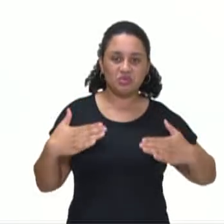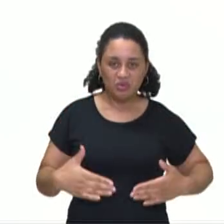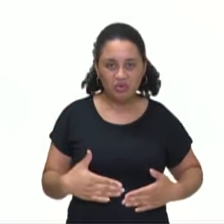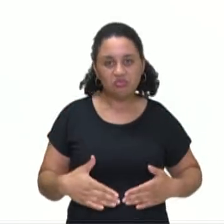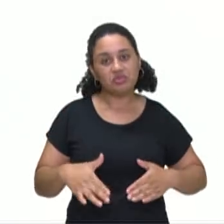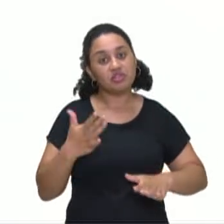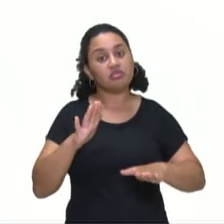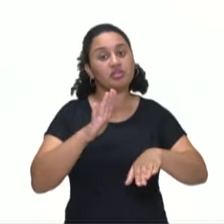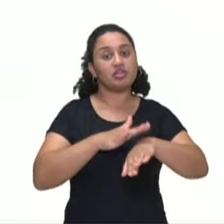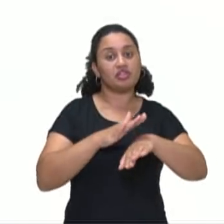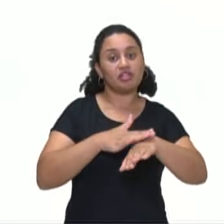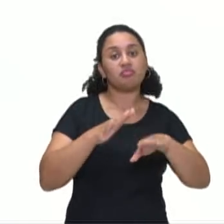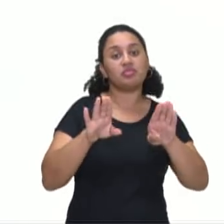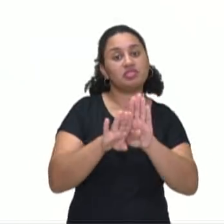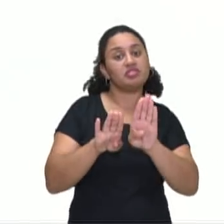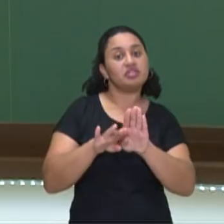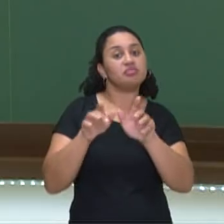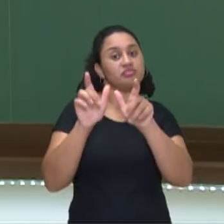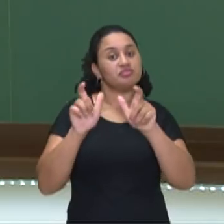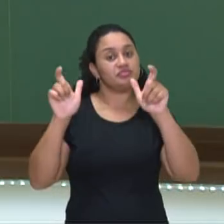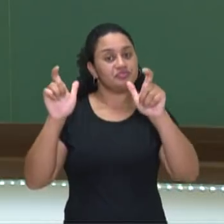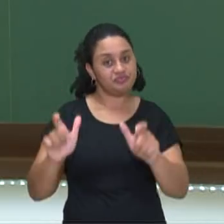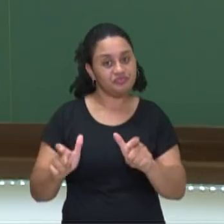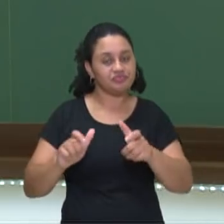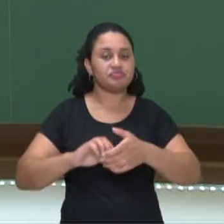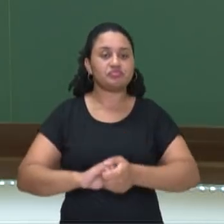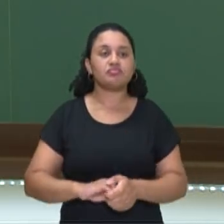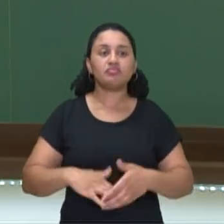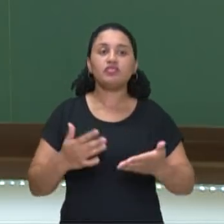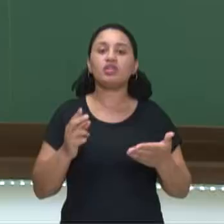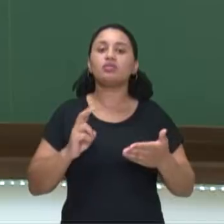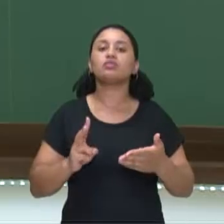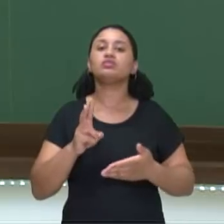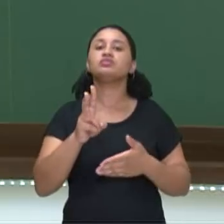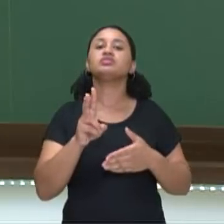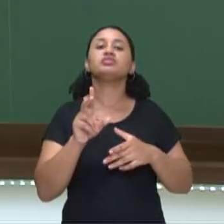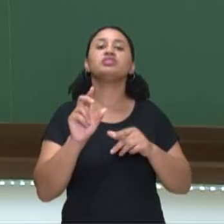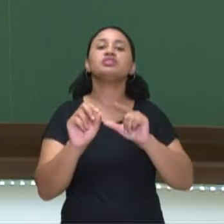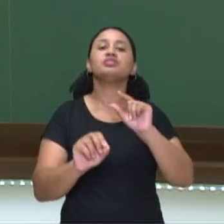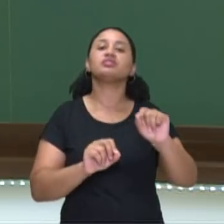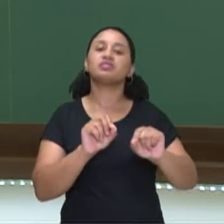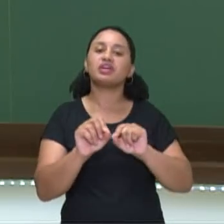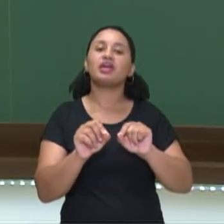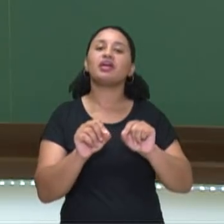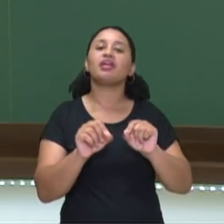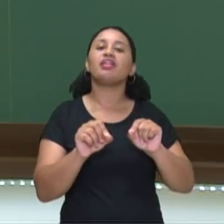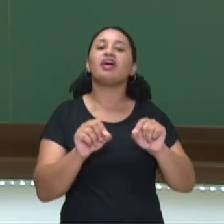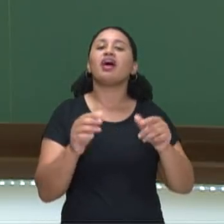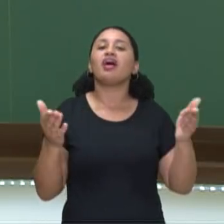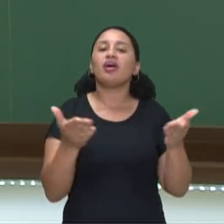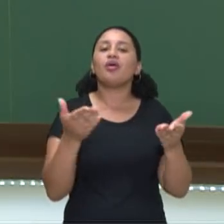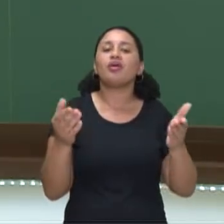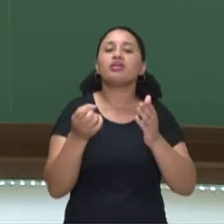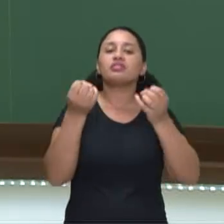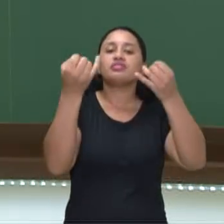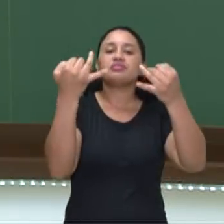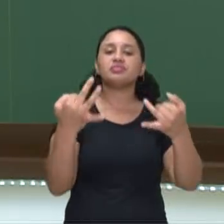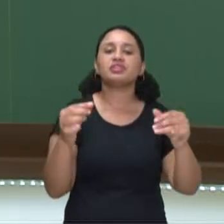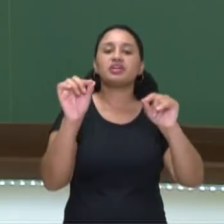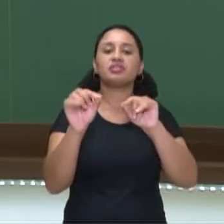determinado tempo e espaço. Continuando então, agora a gente vai falar sobre